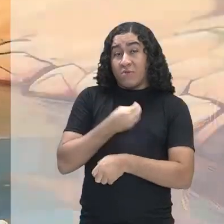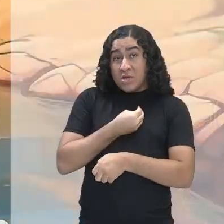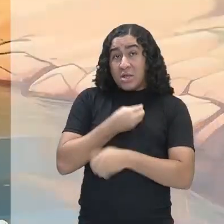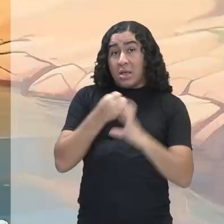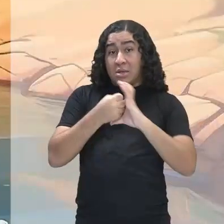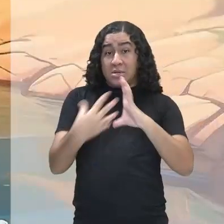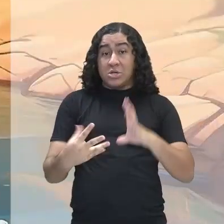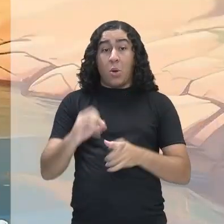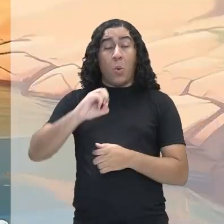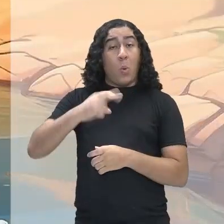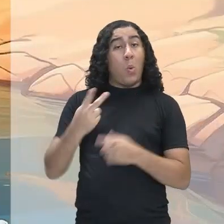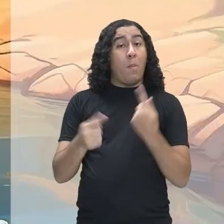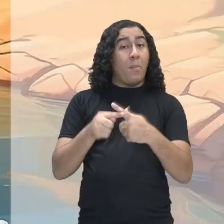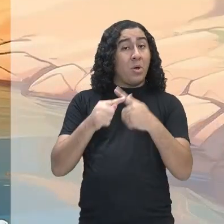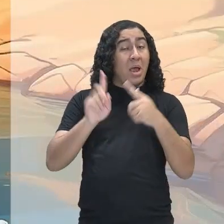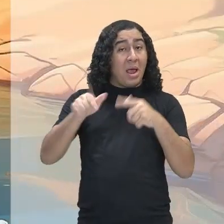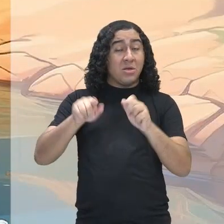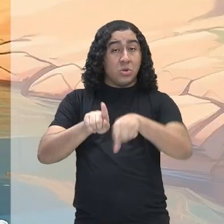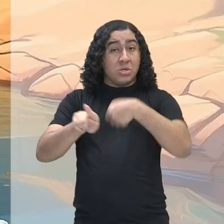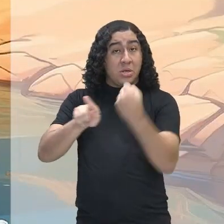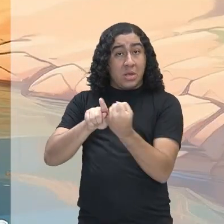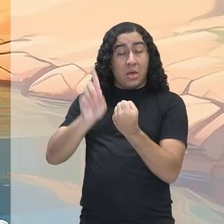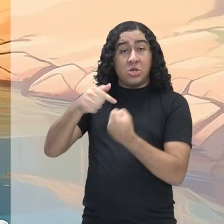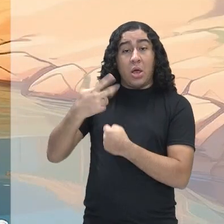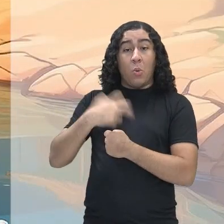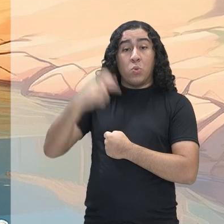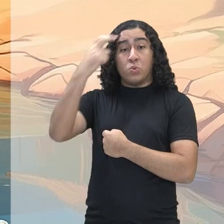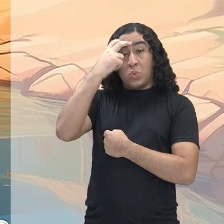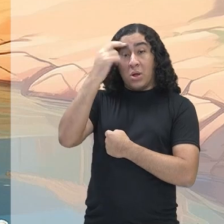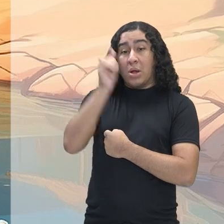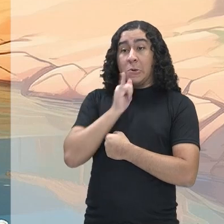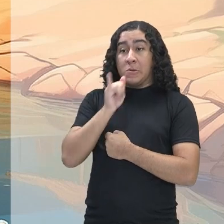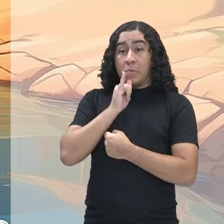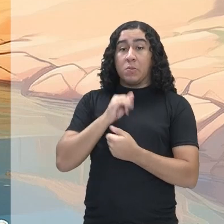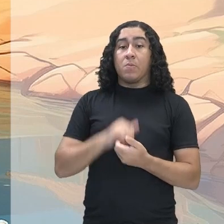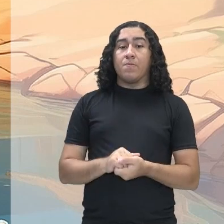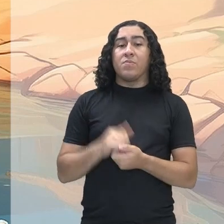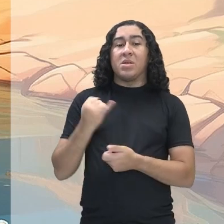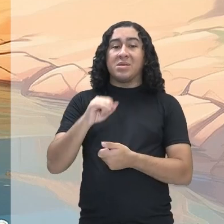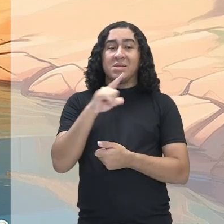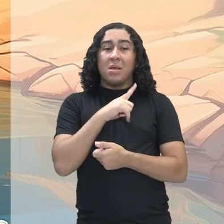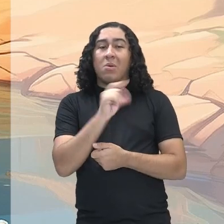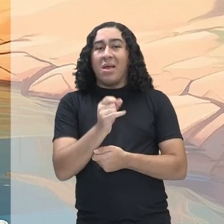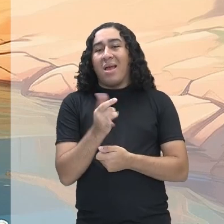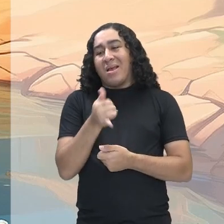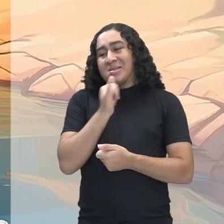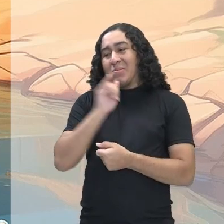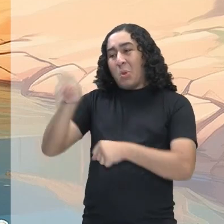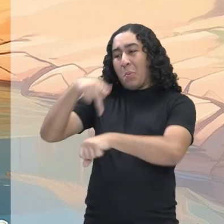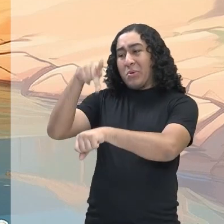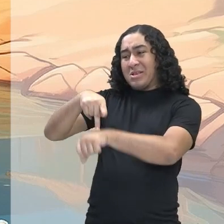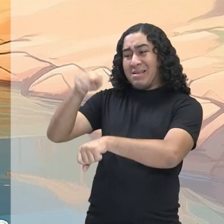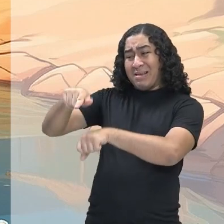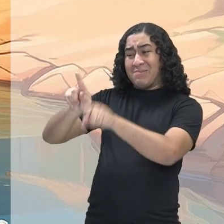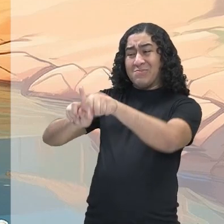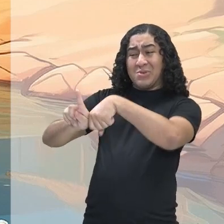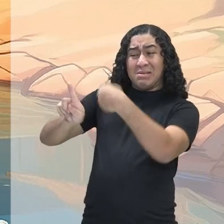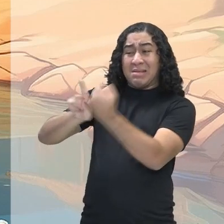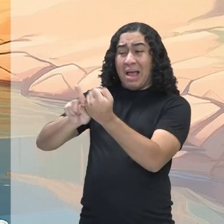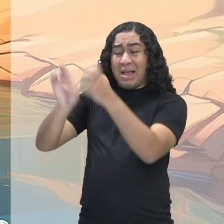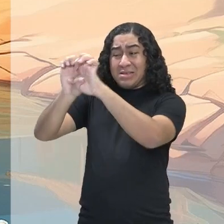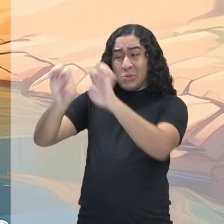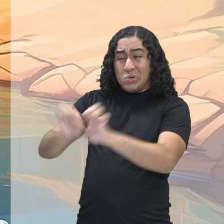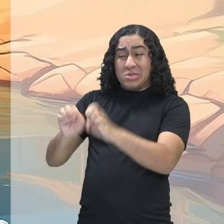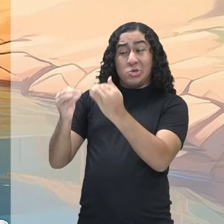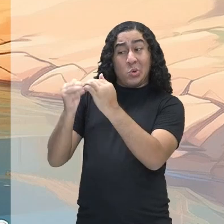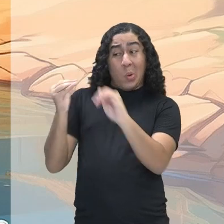ou por motivos sociais e culturais, quando, por exemplo, ele está descontente com o sistema político ou quando não